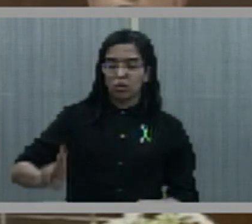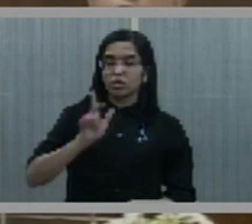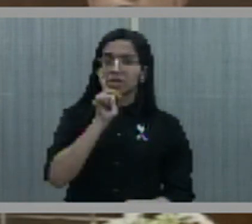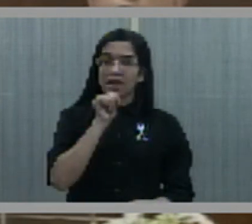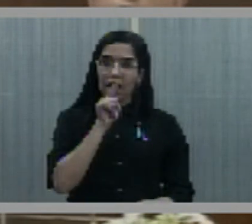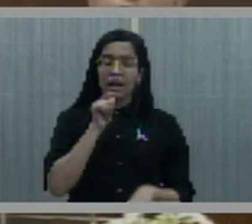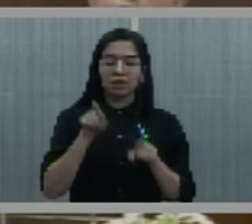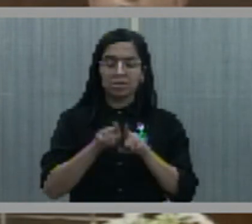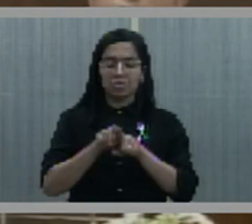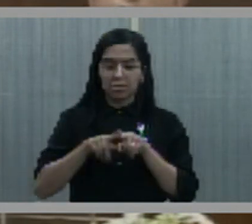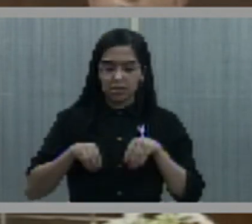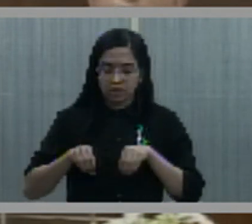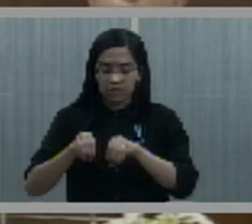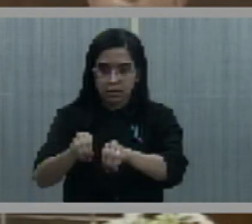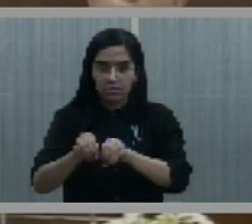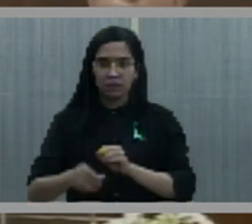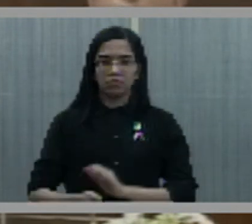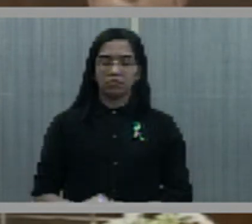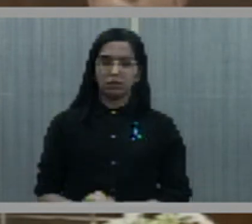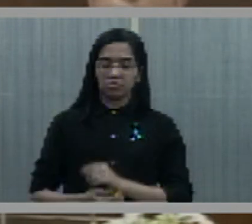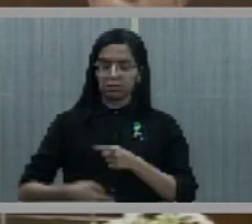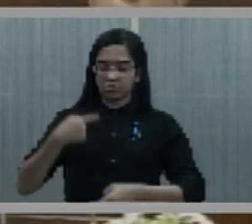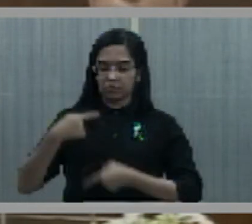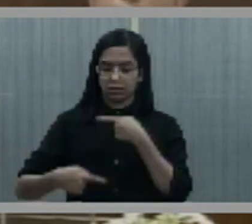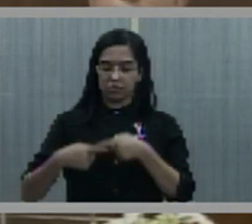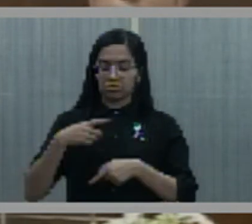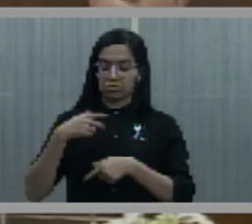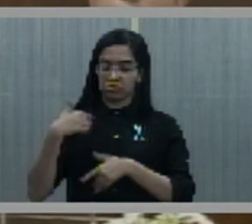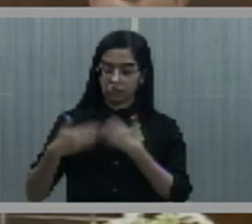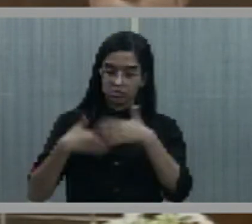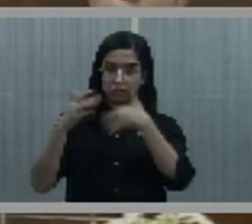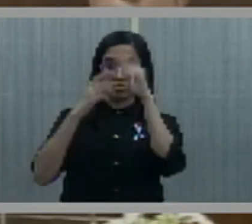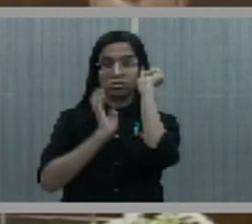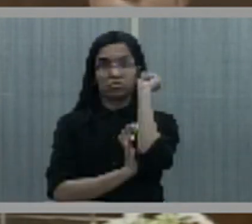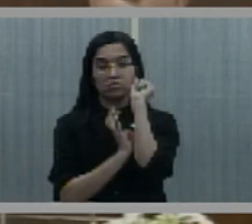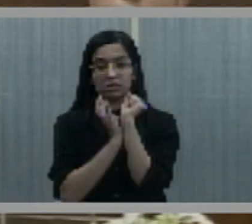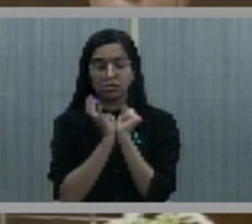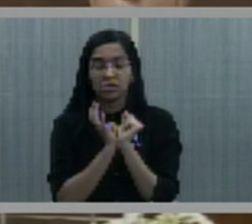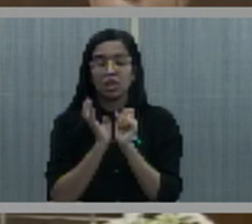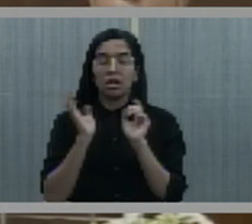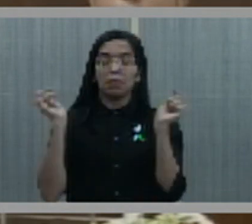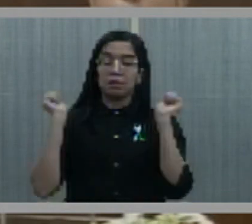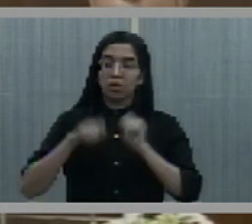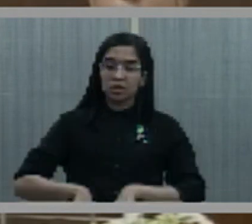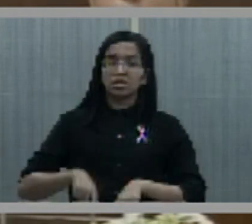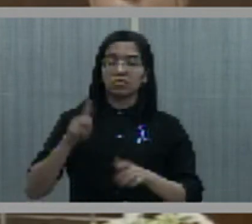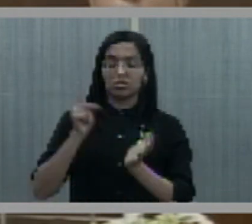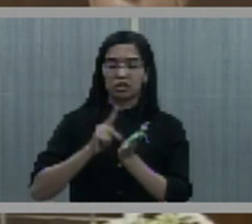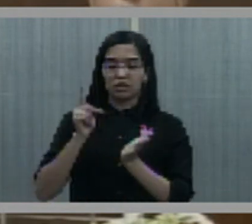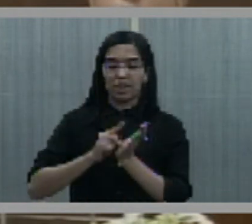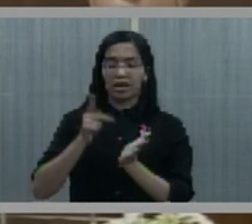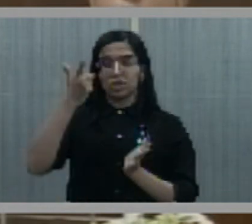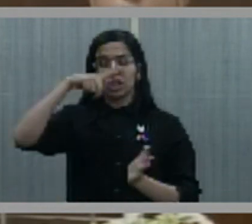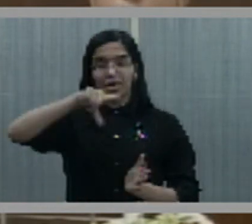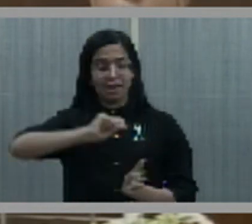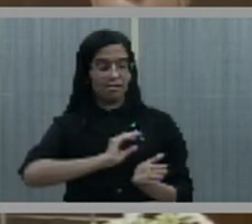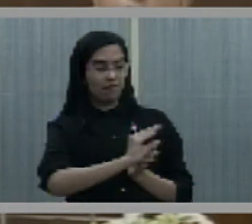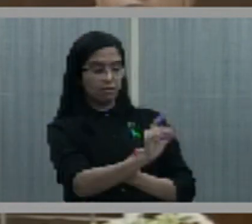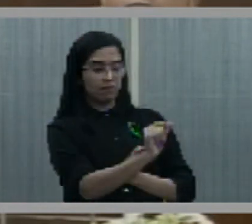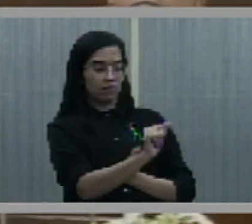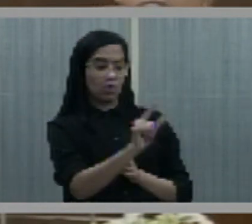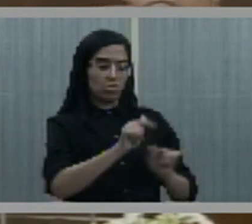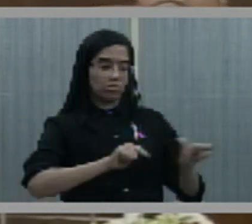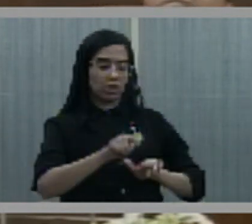águas. Políticas de um desenvolvimento sustentável que correspondam às expectativas dos investidores do